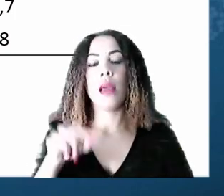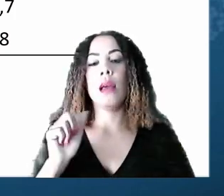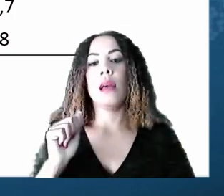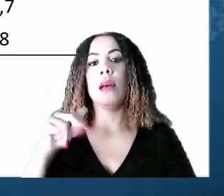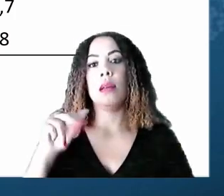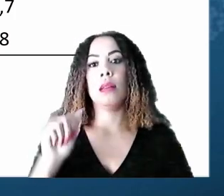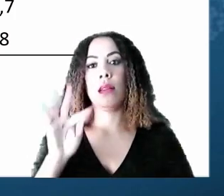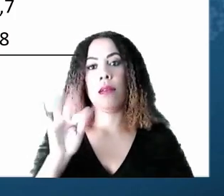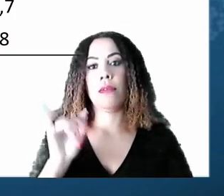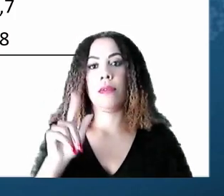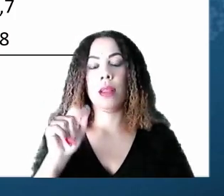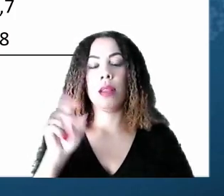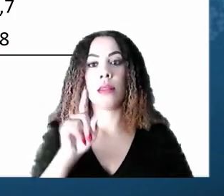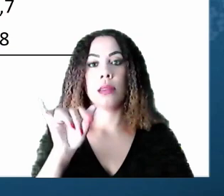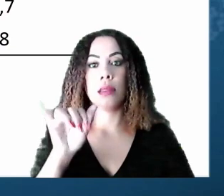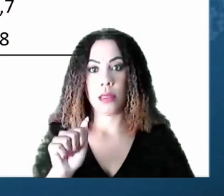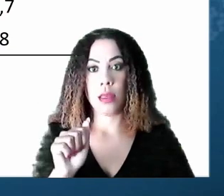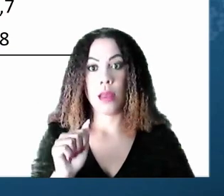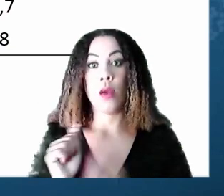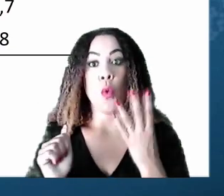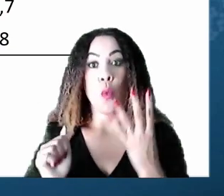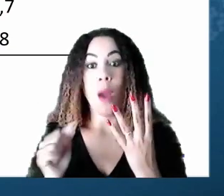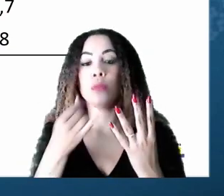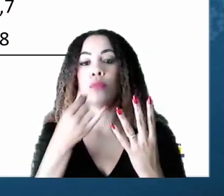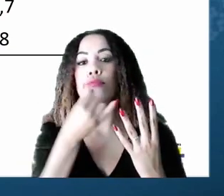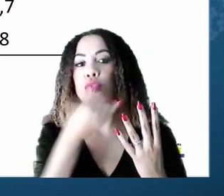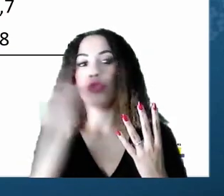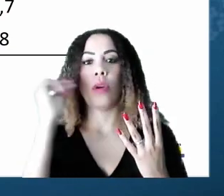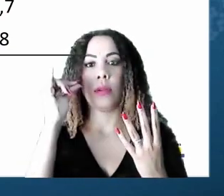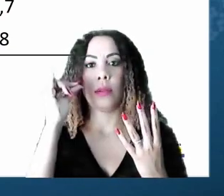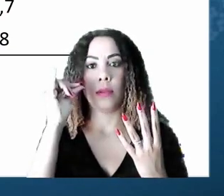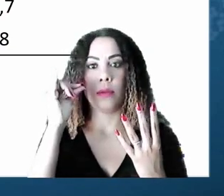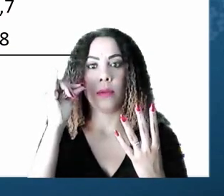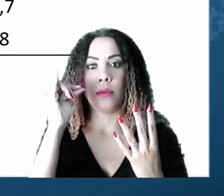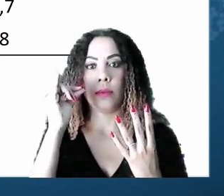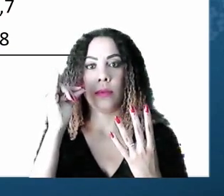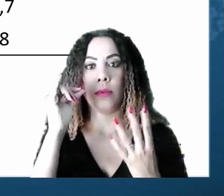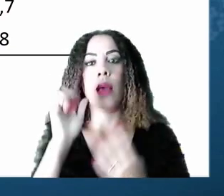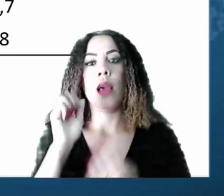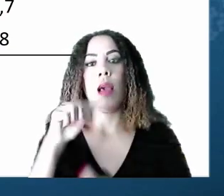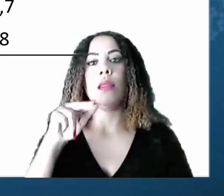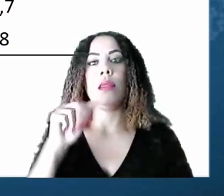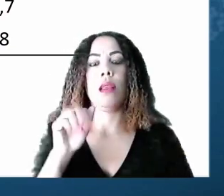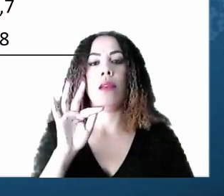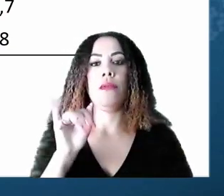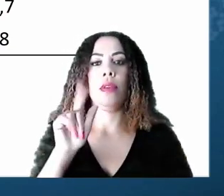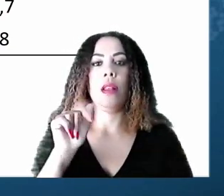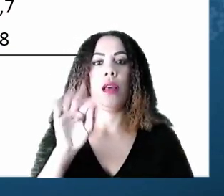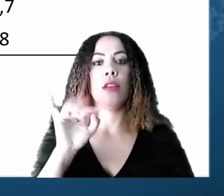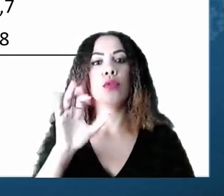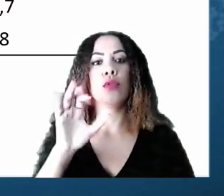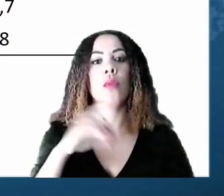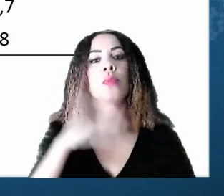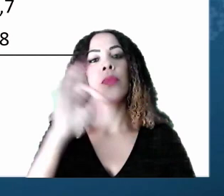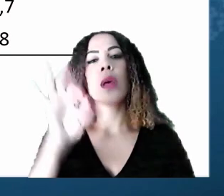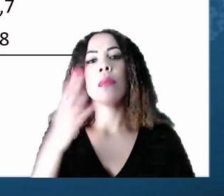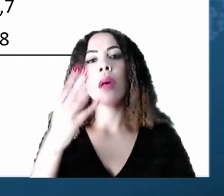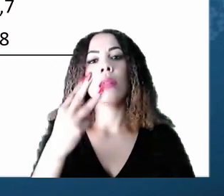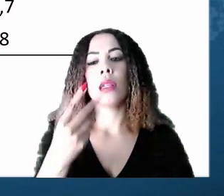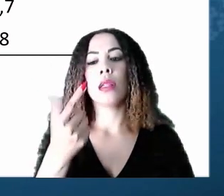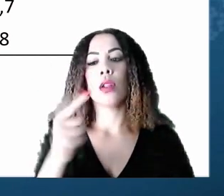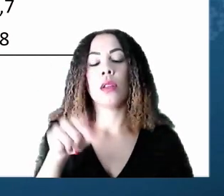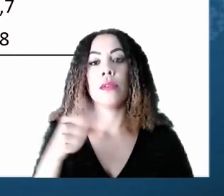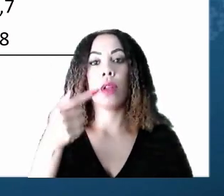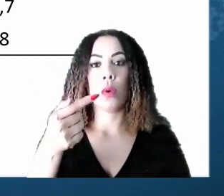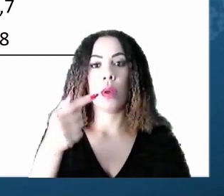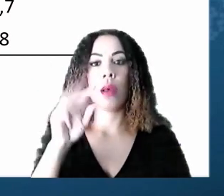Collaboration, sendo 4 choque anafilático. Então, nós temos ali uma taxa que está em torno de 32,7 por milhão